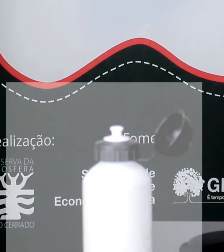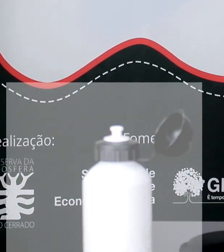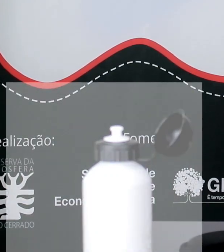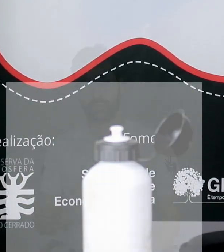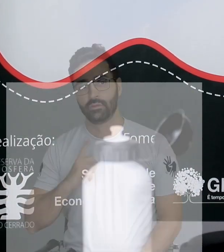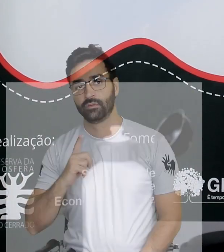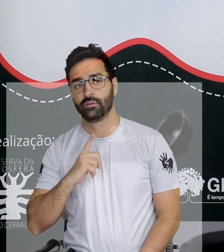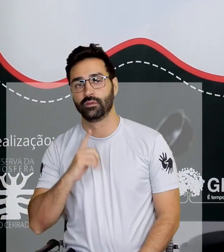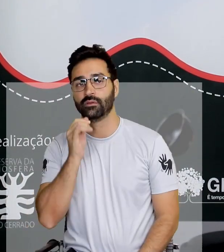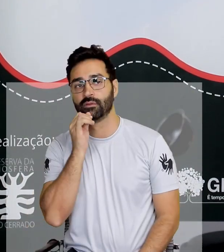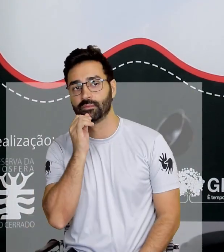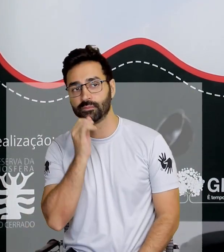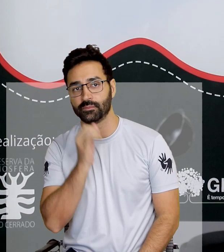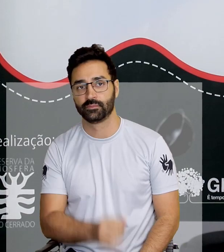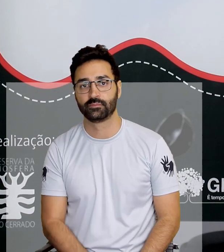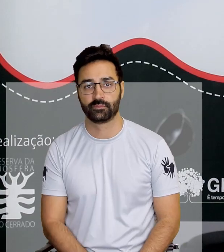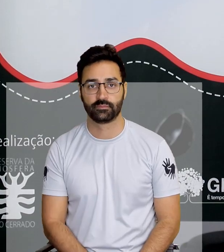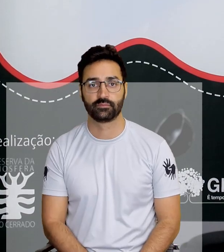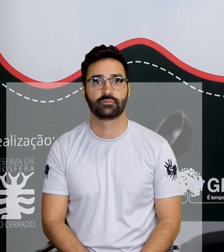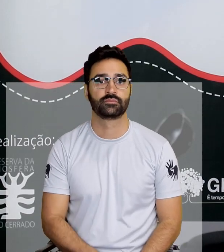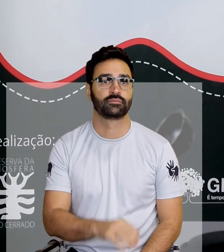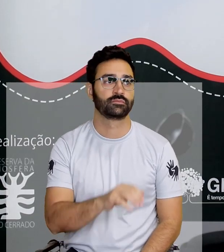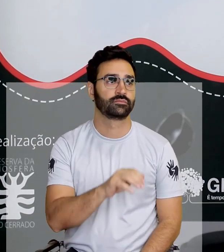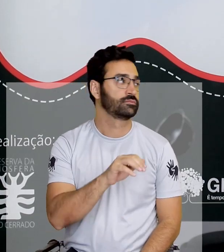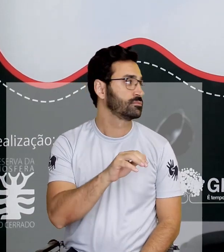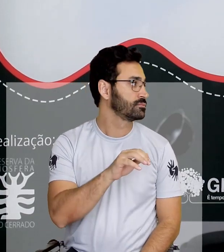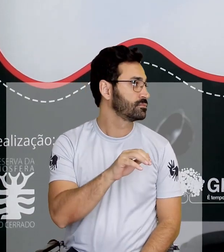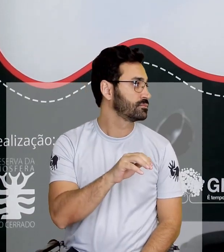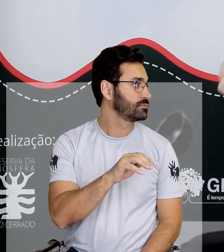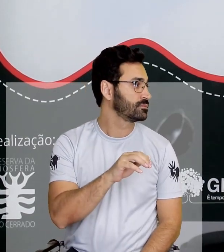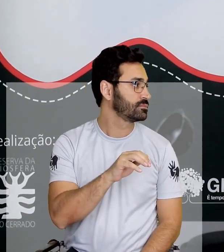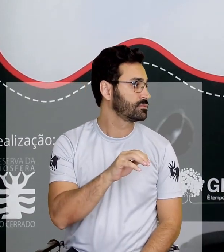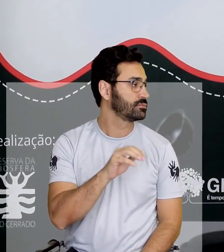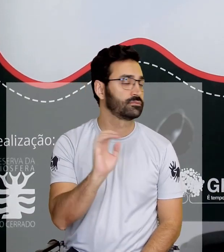exemplo, para gay,